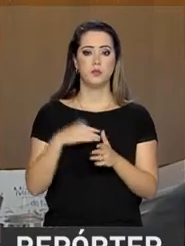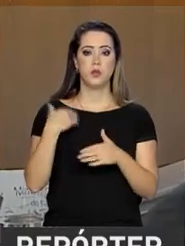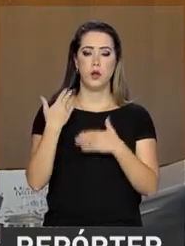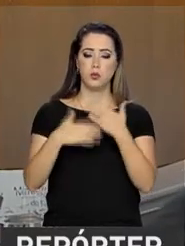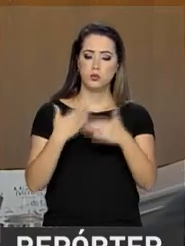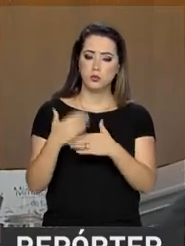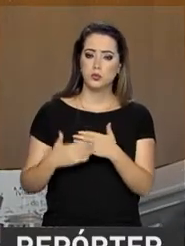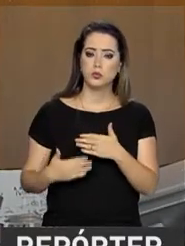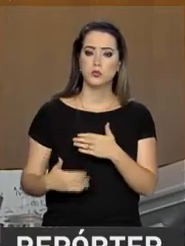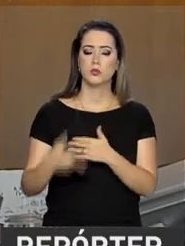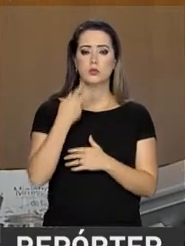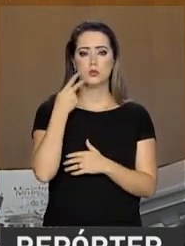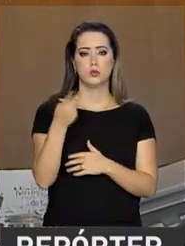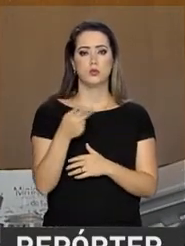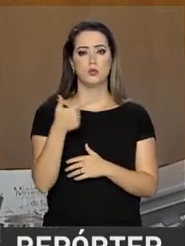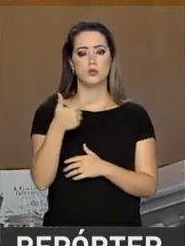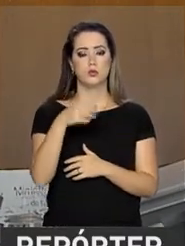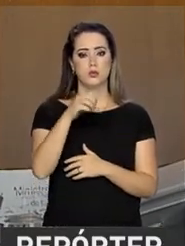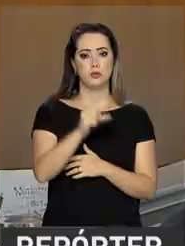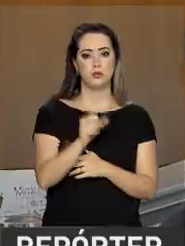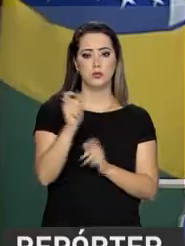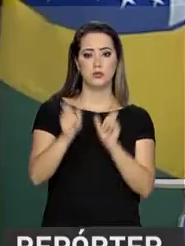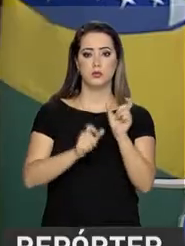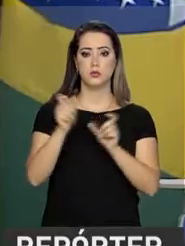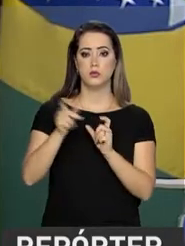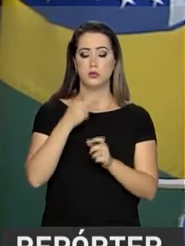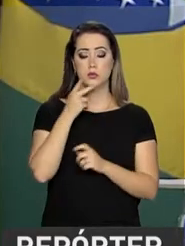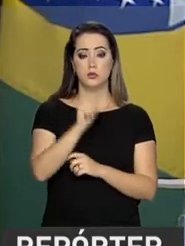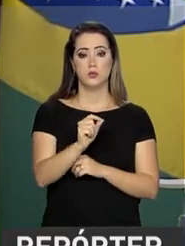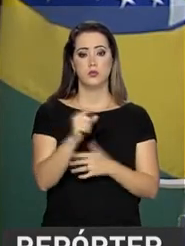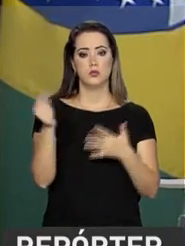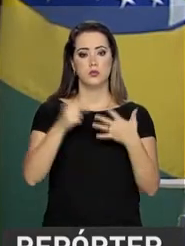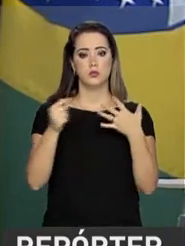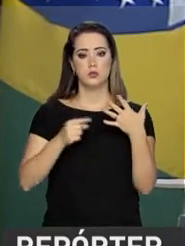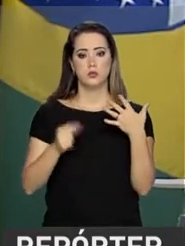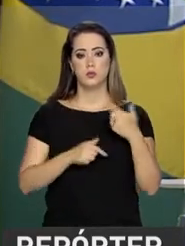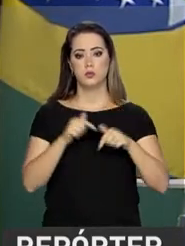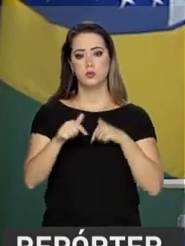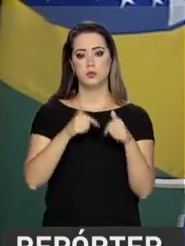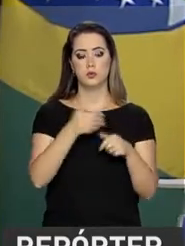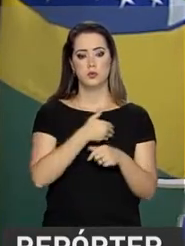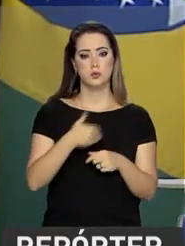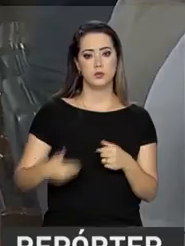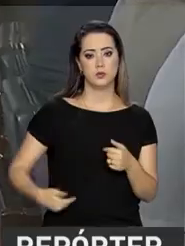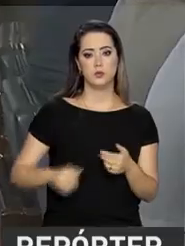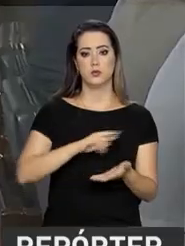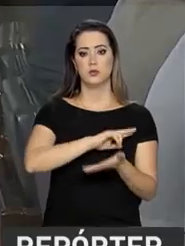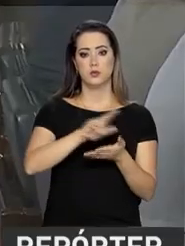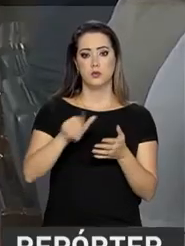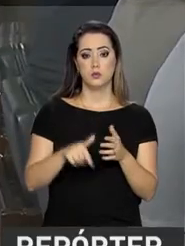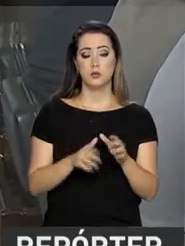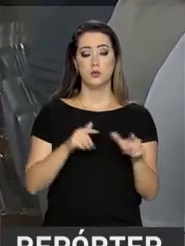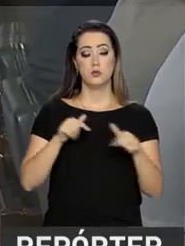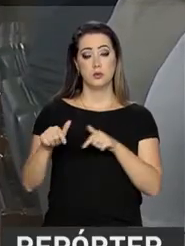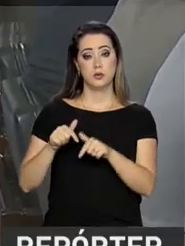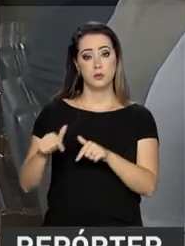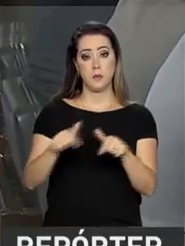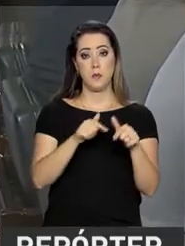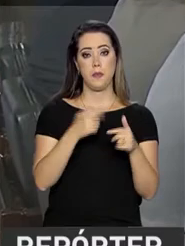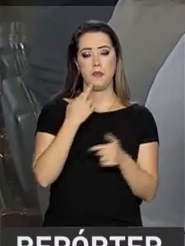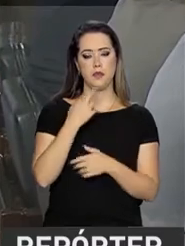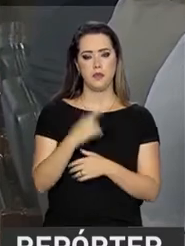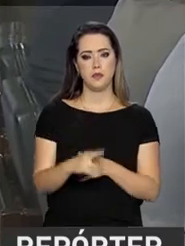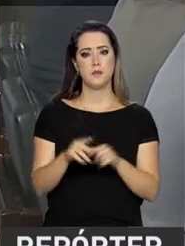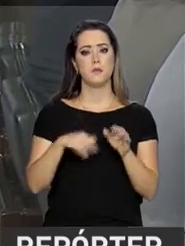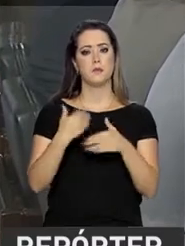que fez para os 29 ministros presentes tema e listou as ações do governo em diversas áreas e falou sobre os resultados obtidos